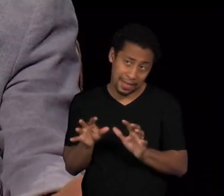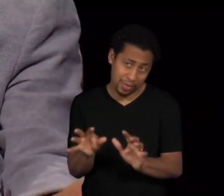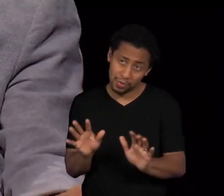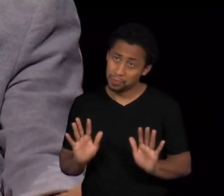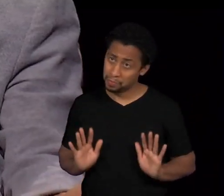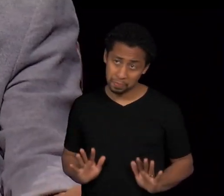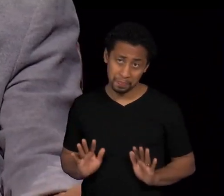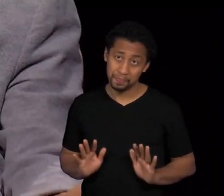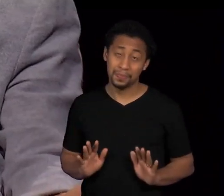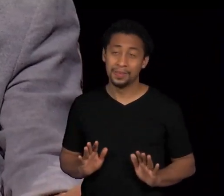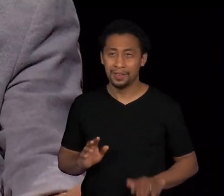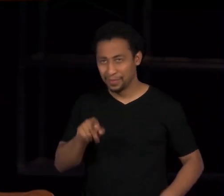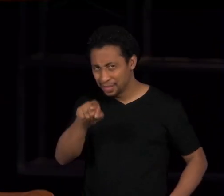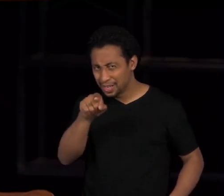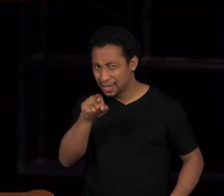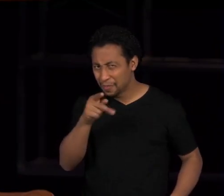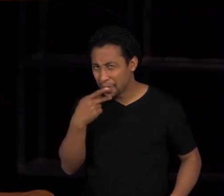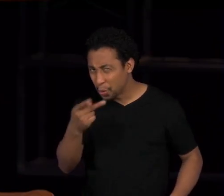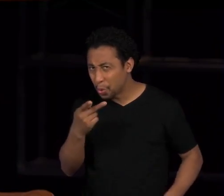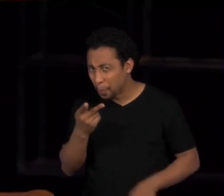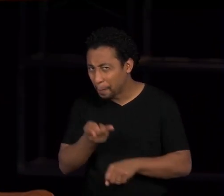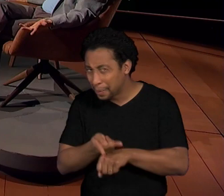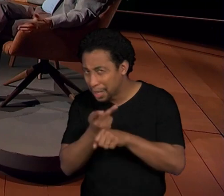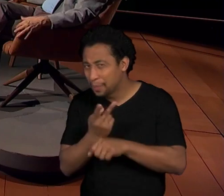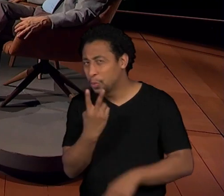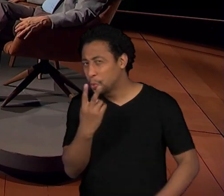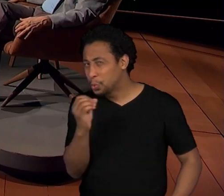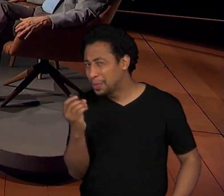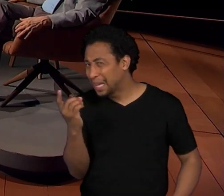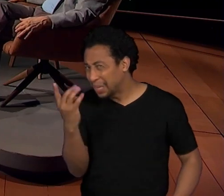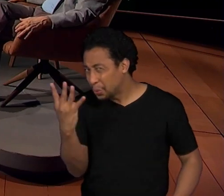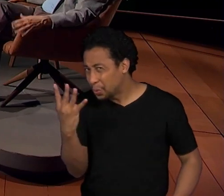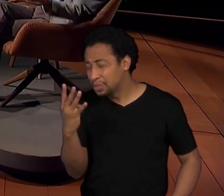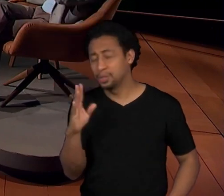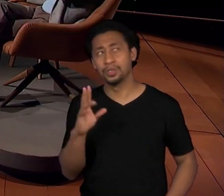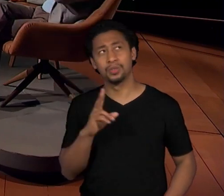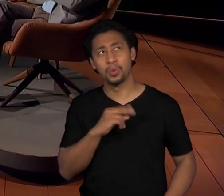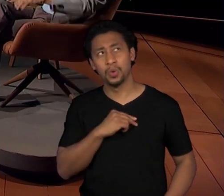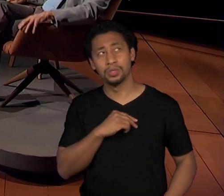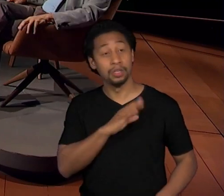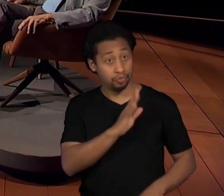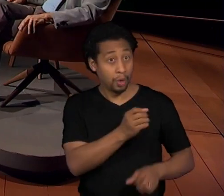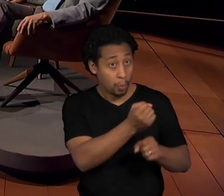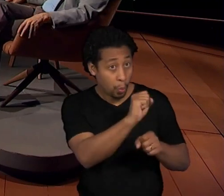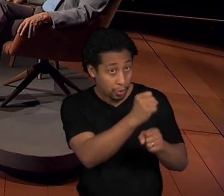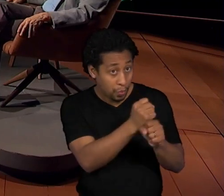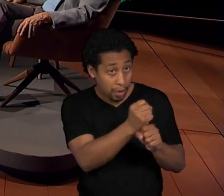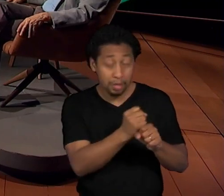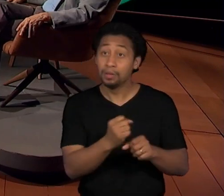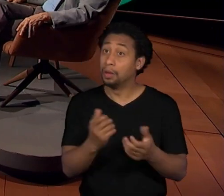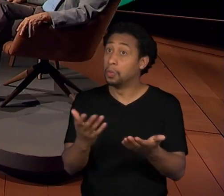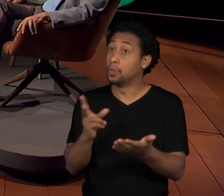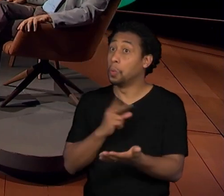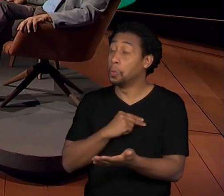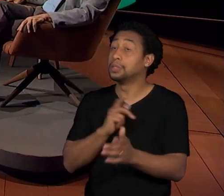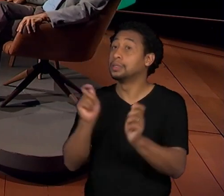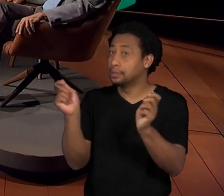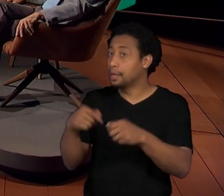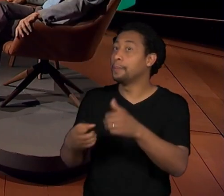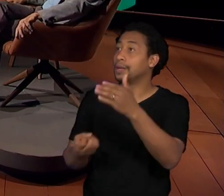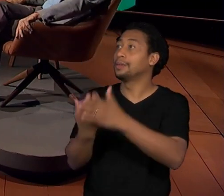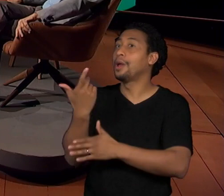falou 2014 já se fazem 8 anos 8 anos né e de lá para cá já não digo que daria para fazer outro brincante mas já